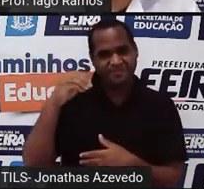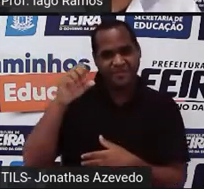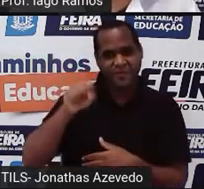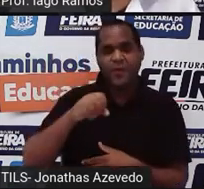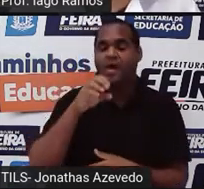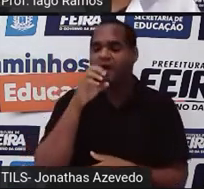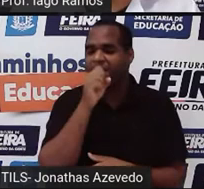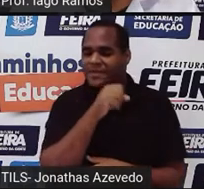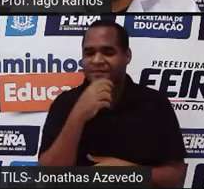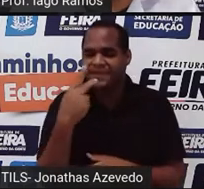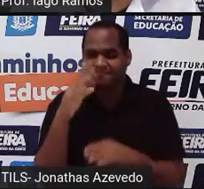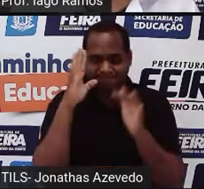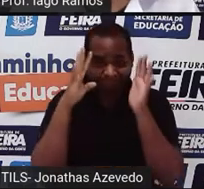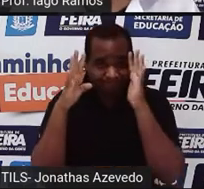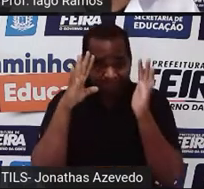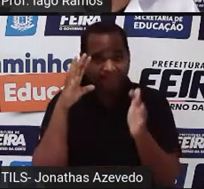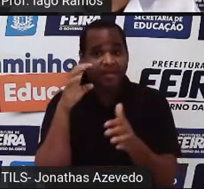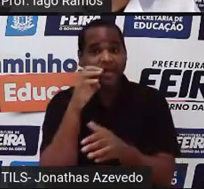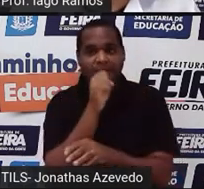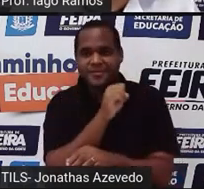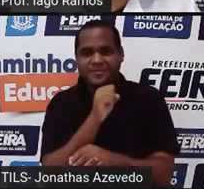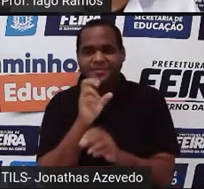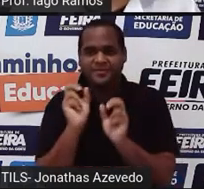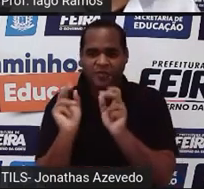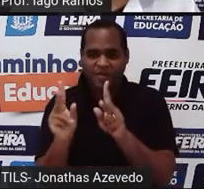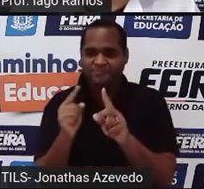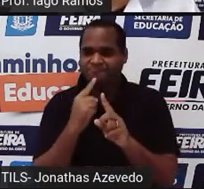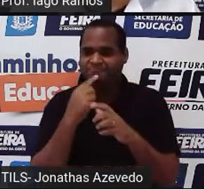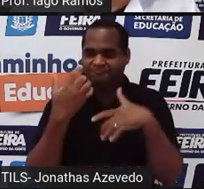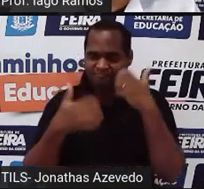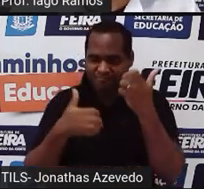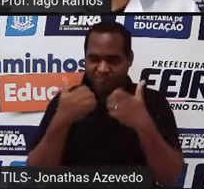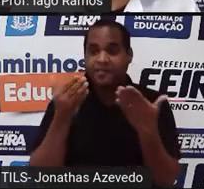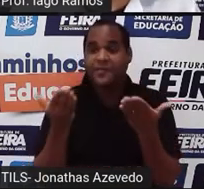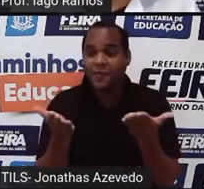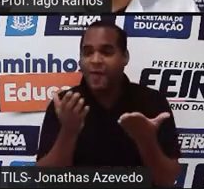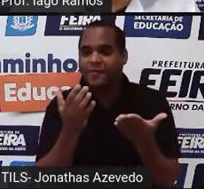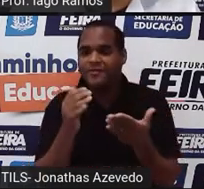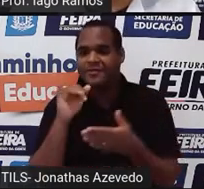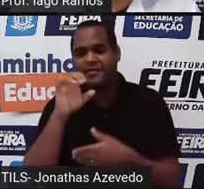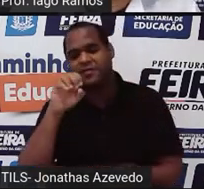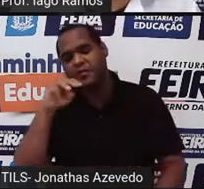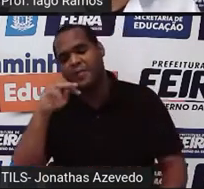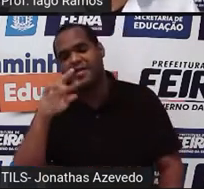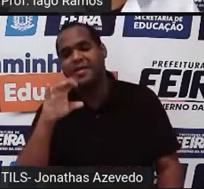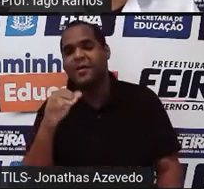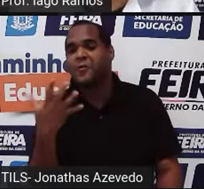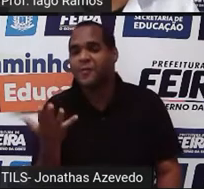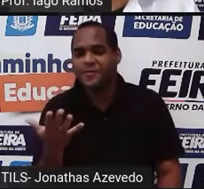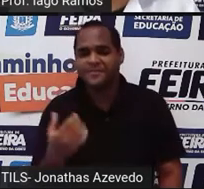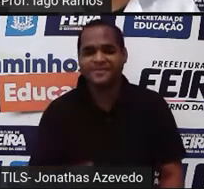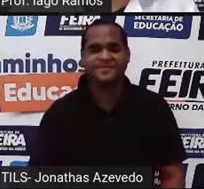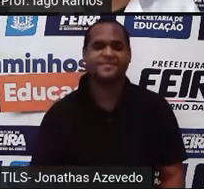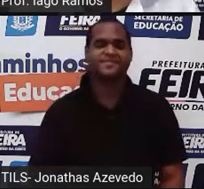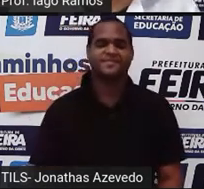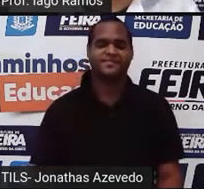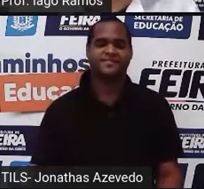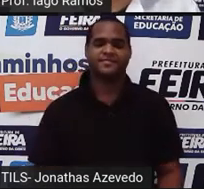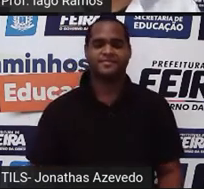segundos, rapidinho, pensa rápido e diga qual é a isometria que está acontecendo.